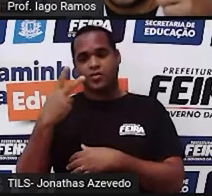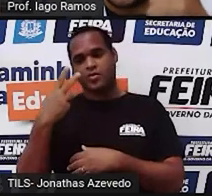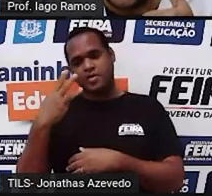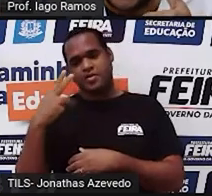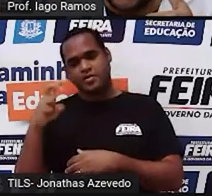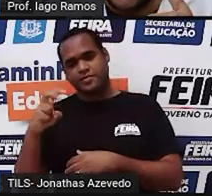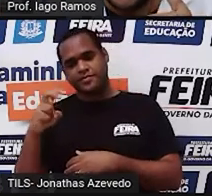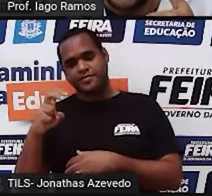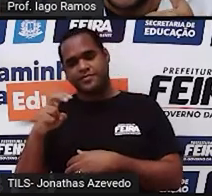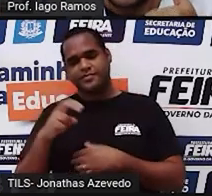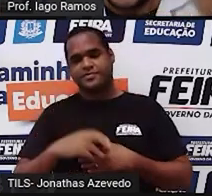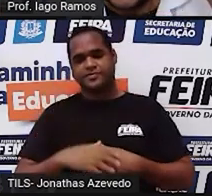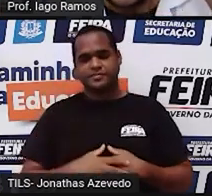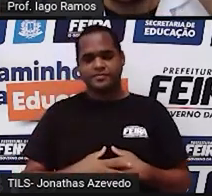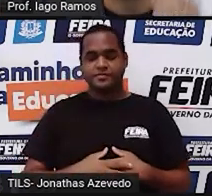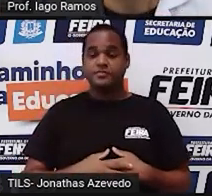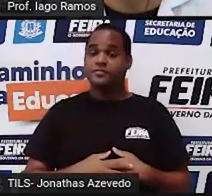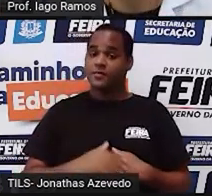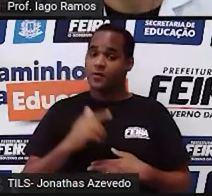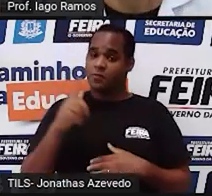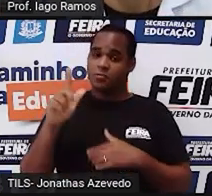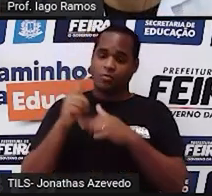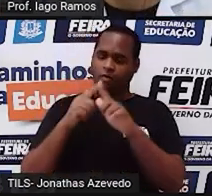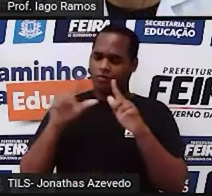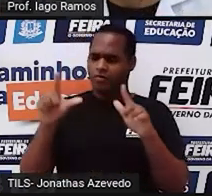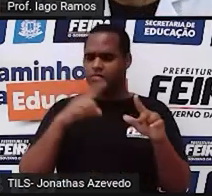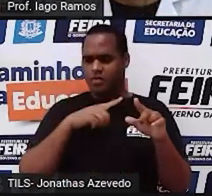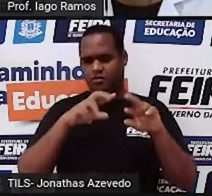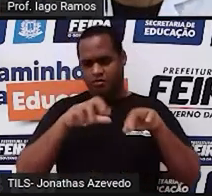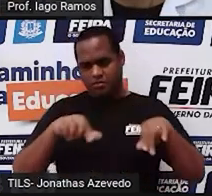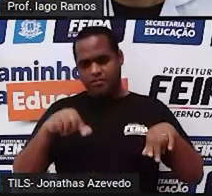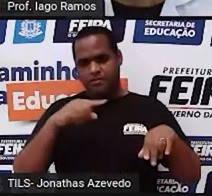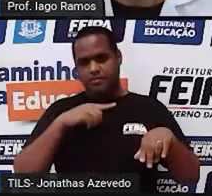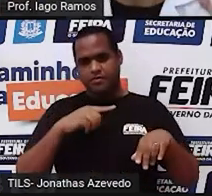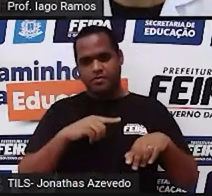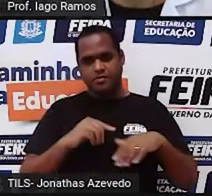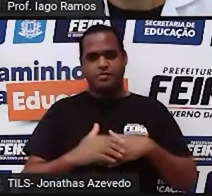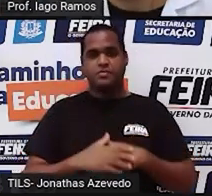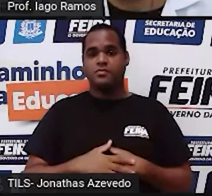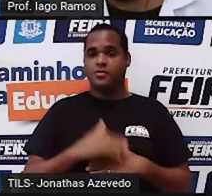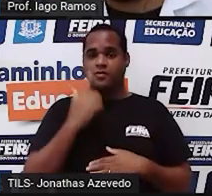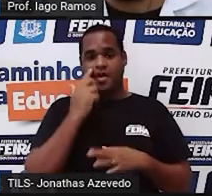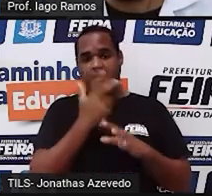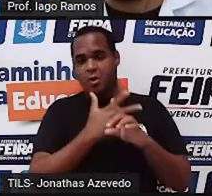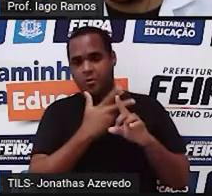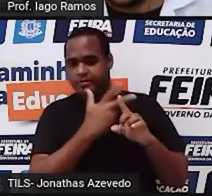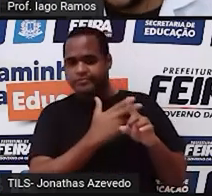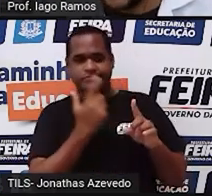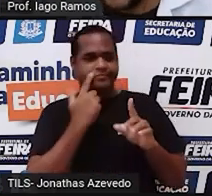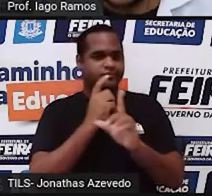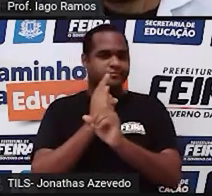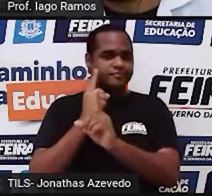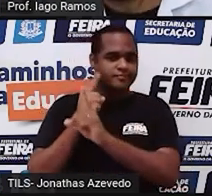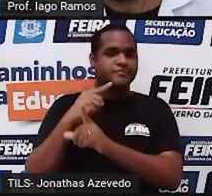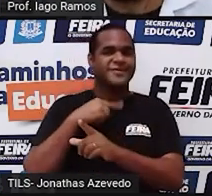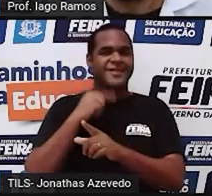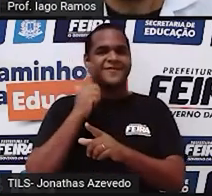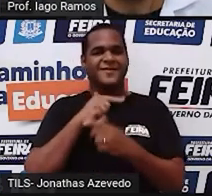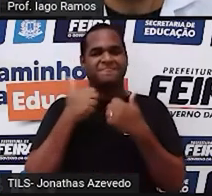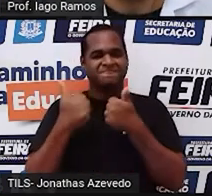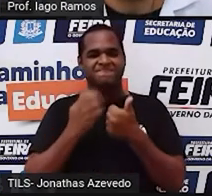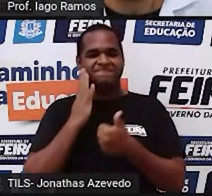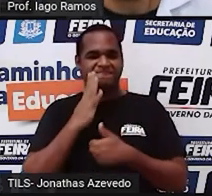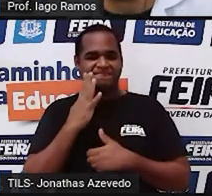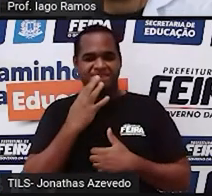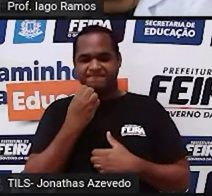dois três e cinco tá bom existem outros e tal você sair procurando aí depois olha só vai ser bacana